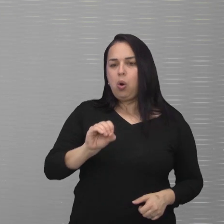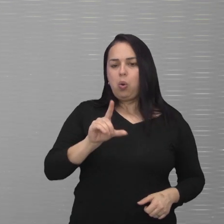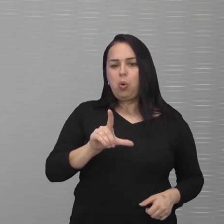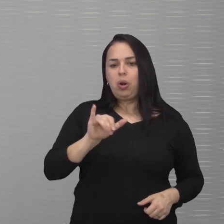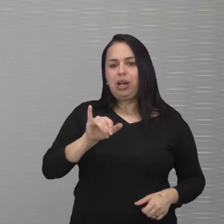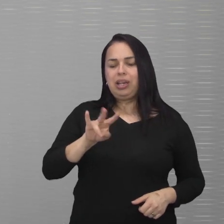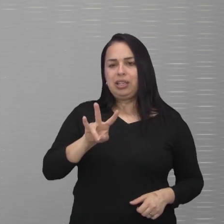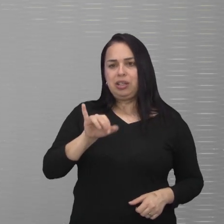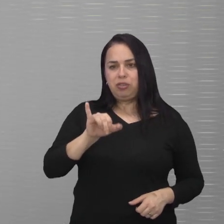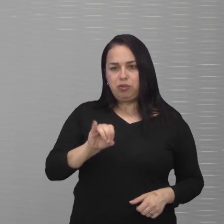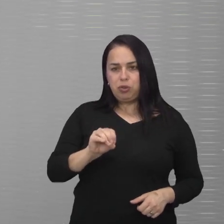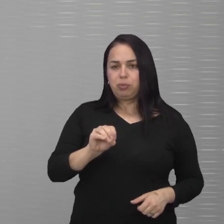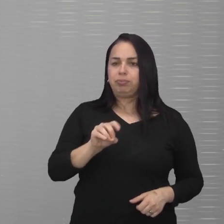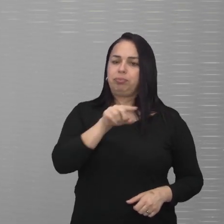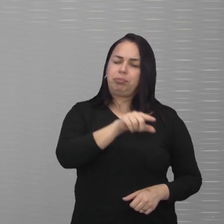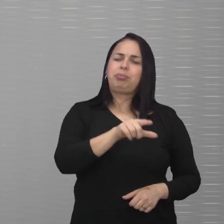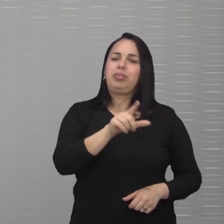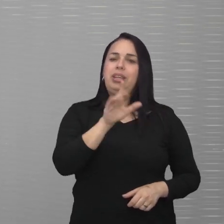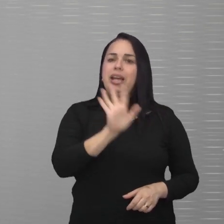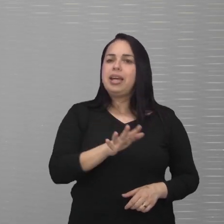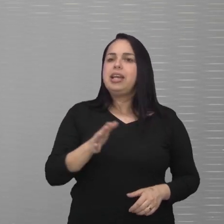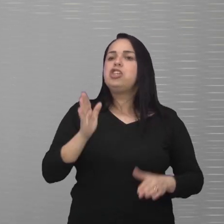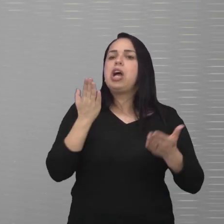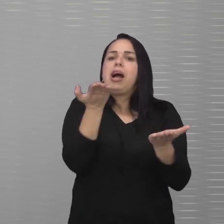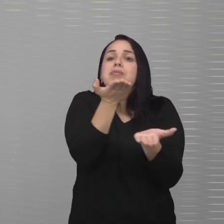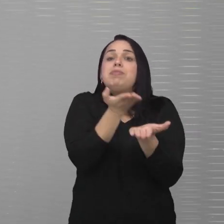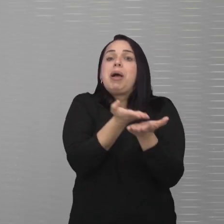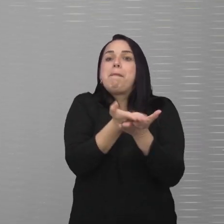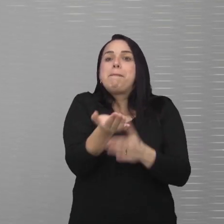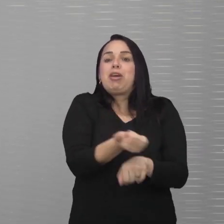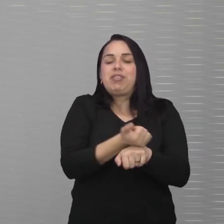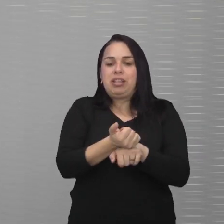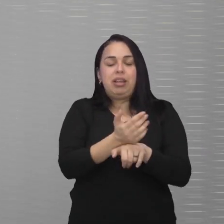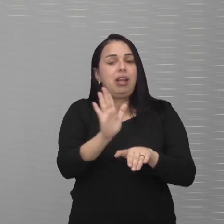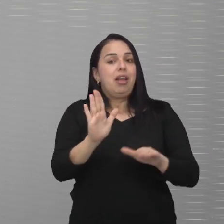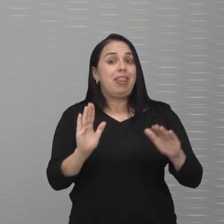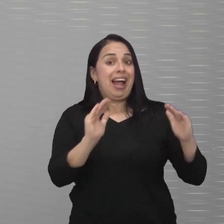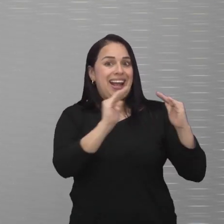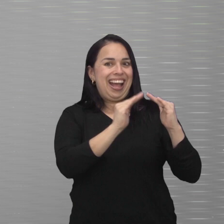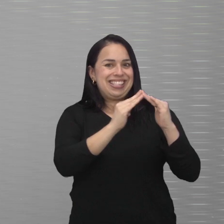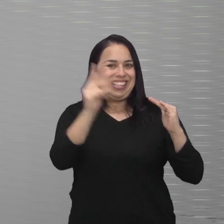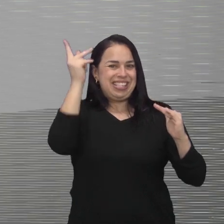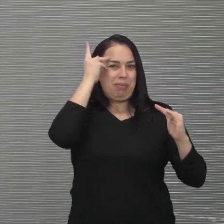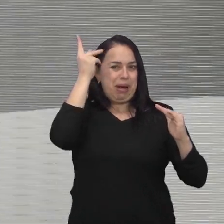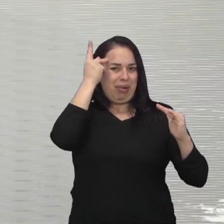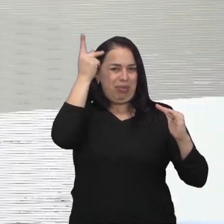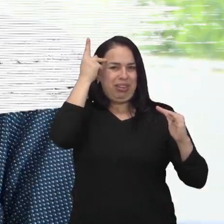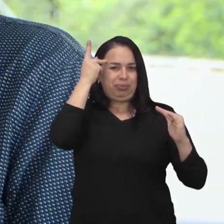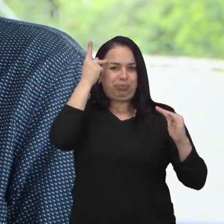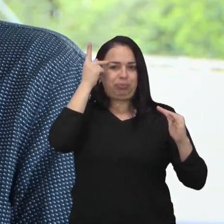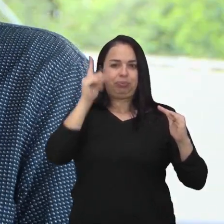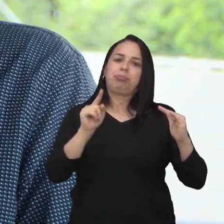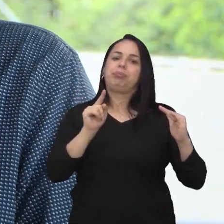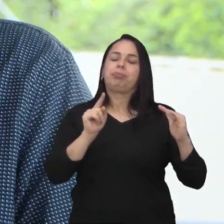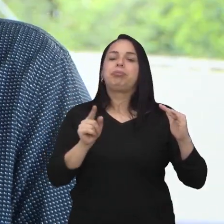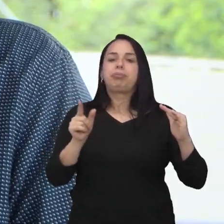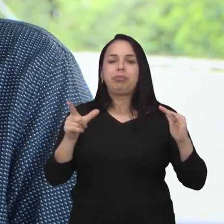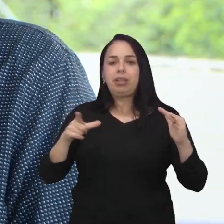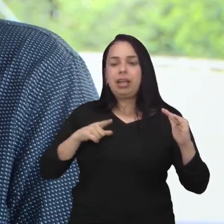uma boa ilustração, ou seja, é um homem estudado. Tanto que a casa dele em São Paulo, antes de vir para